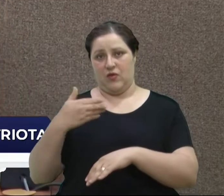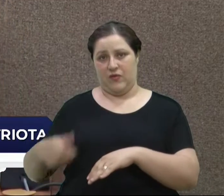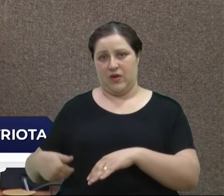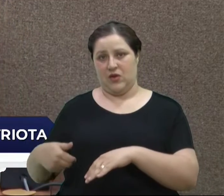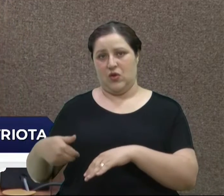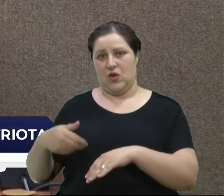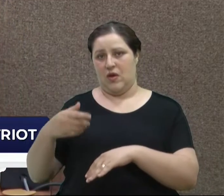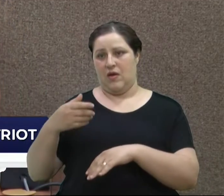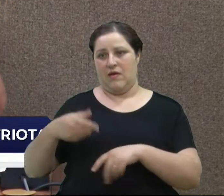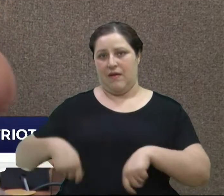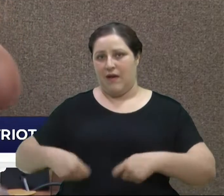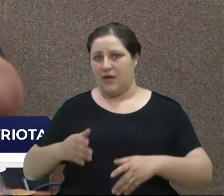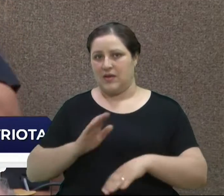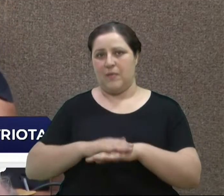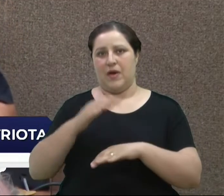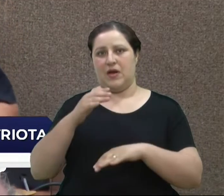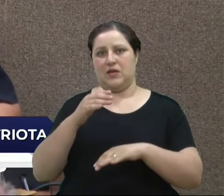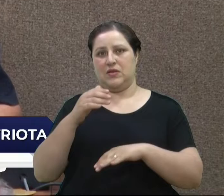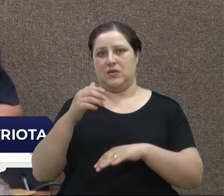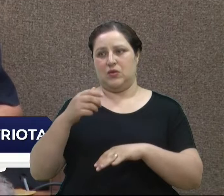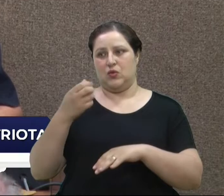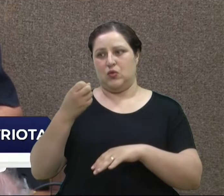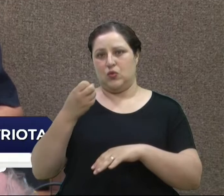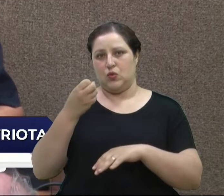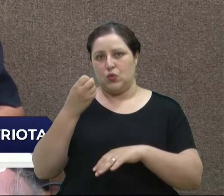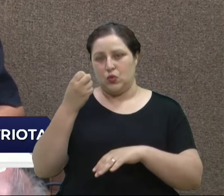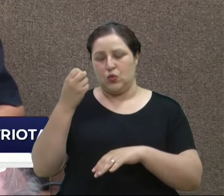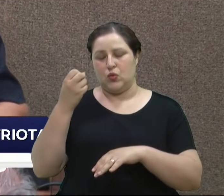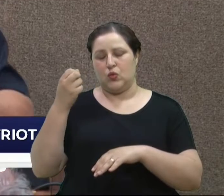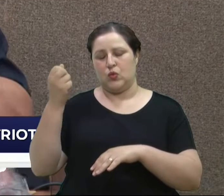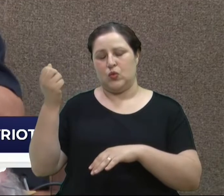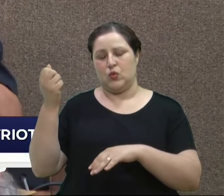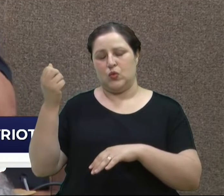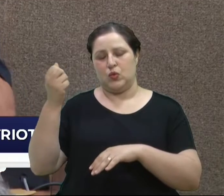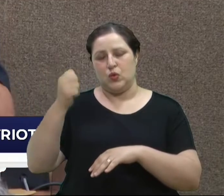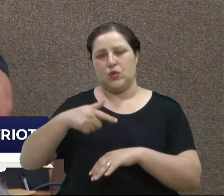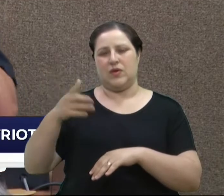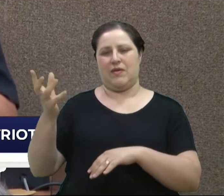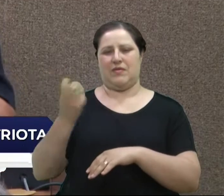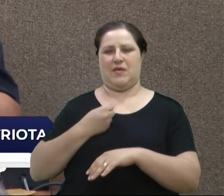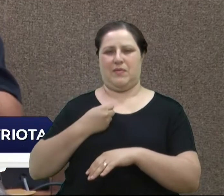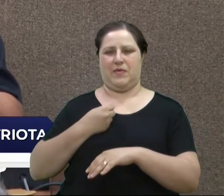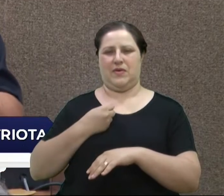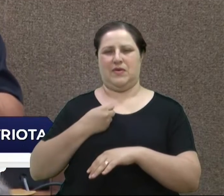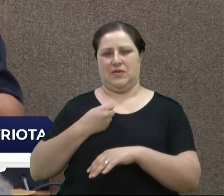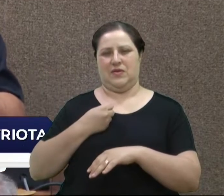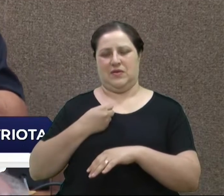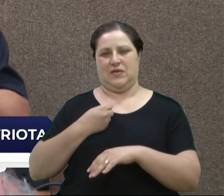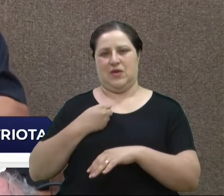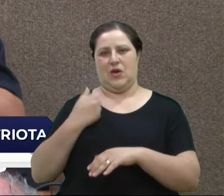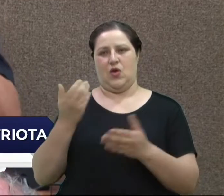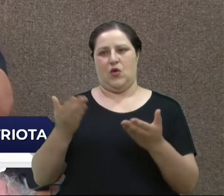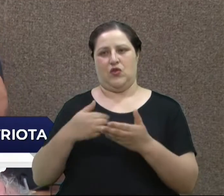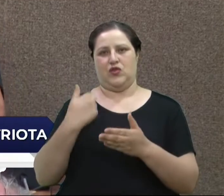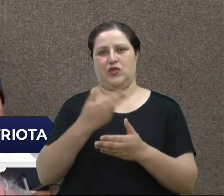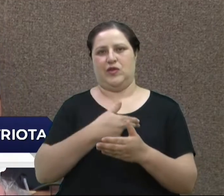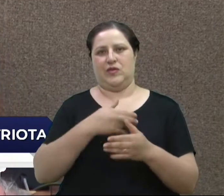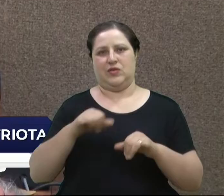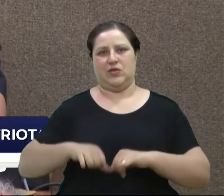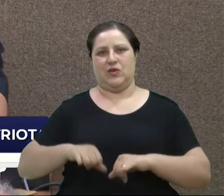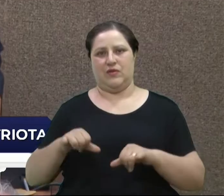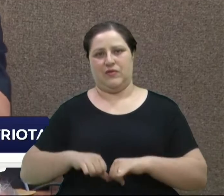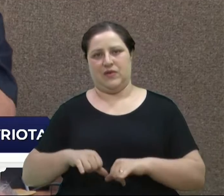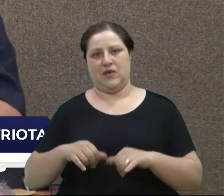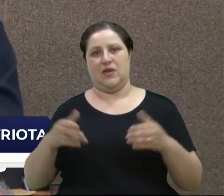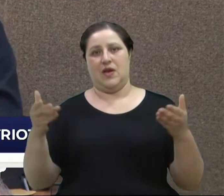Gastavam em outras coisas. Hoje nós estamos pagando o preço por isso. Então vamos gastar, sim, dentro das